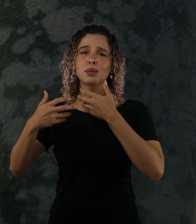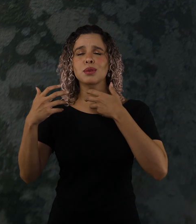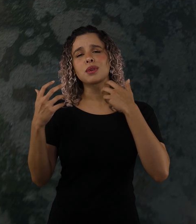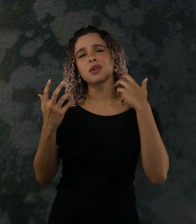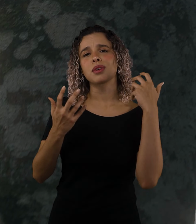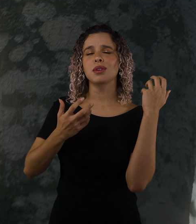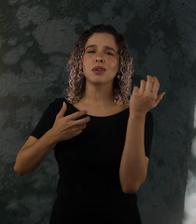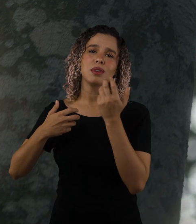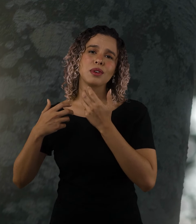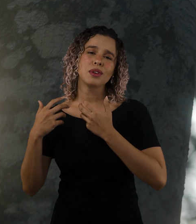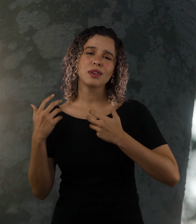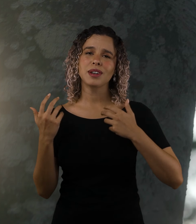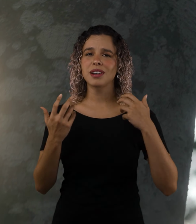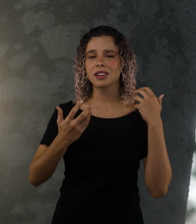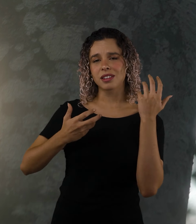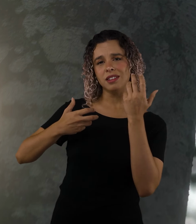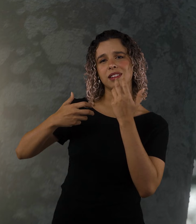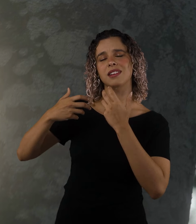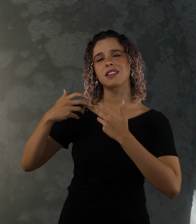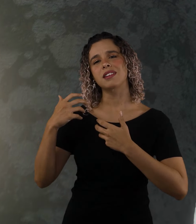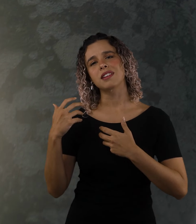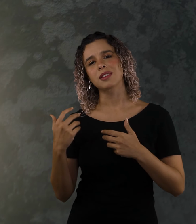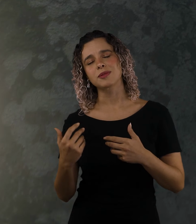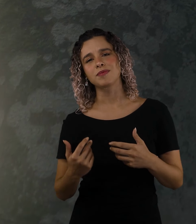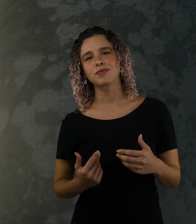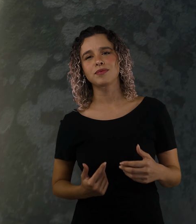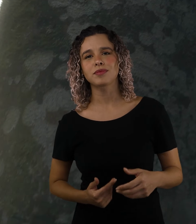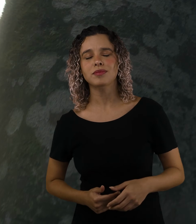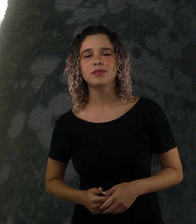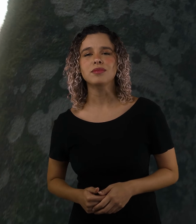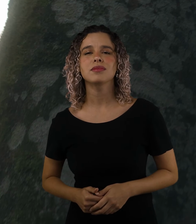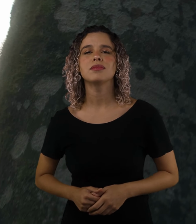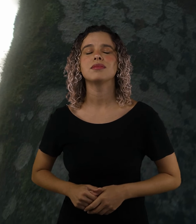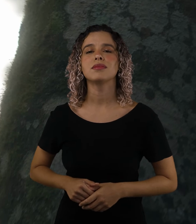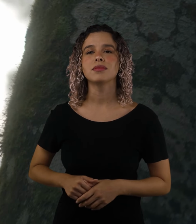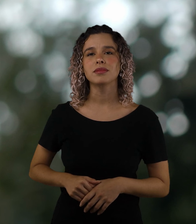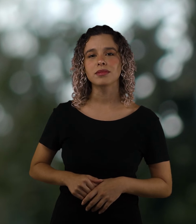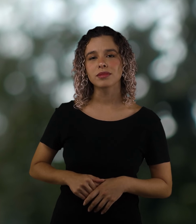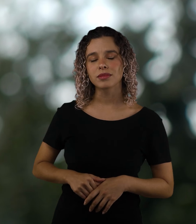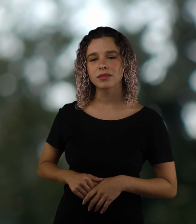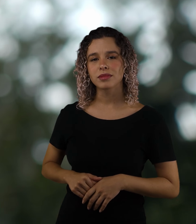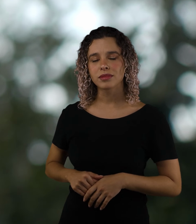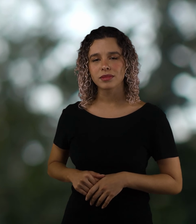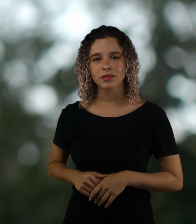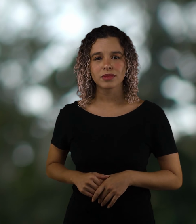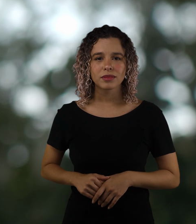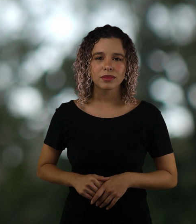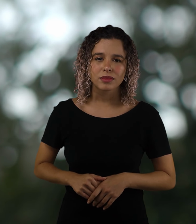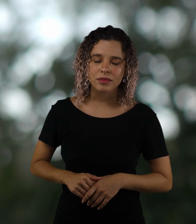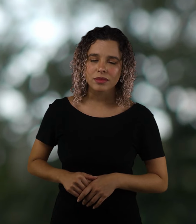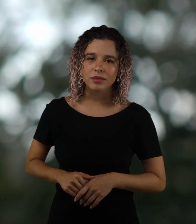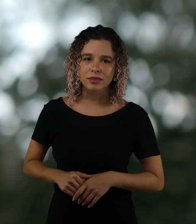Vistos de baixo pra cima, ramos com folhas pontiagudas contra a claridade do céu. E um pêndulo de cristal